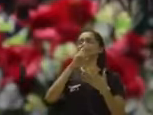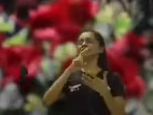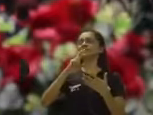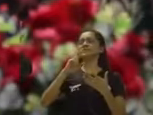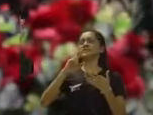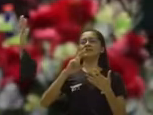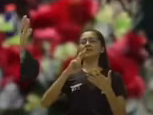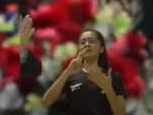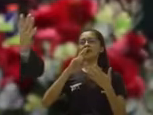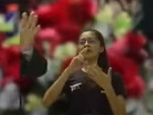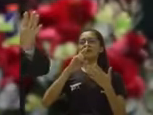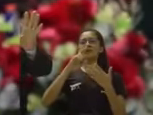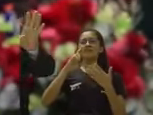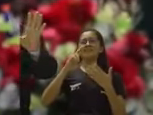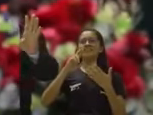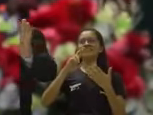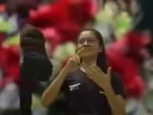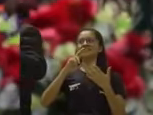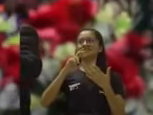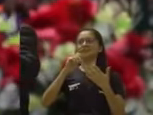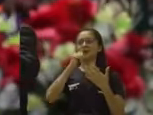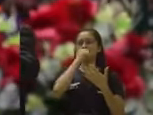Mais 3 almas vieram para Cristo.